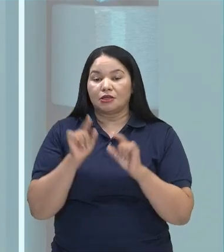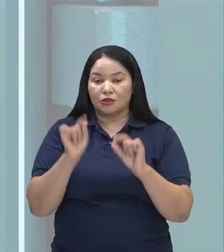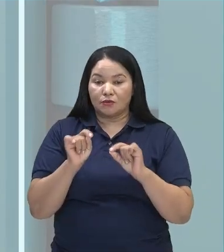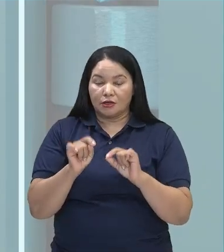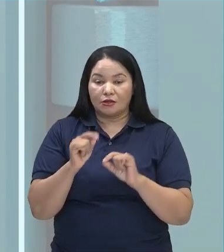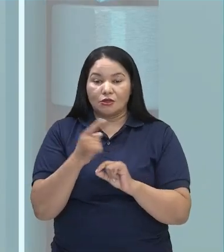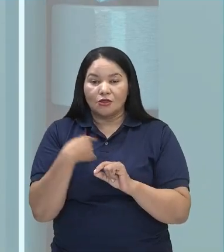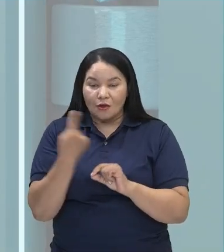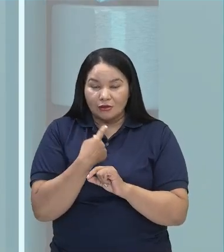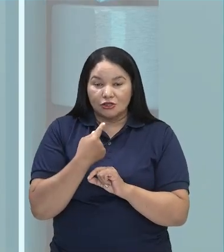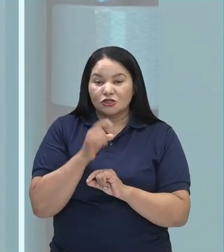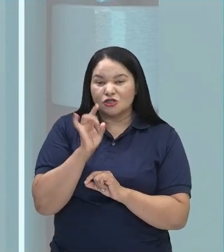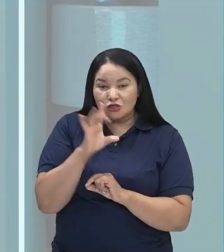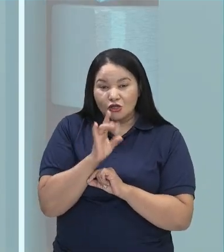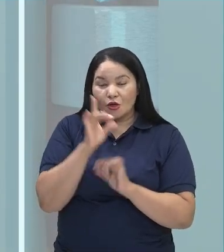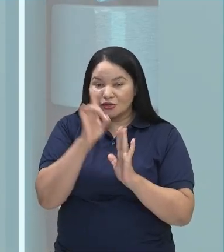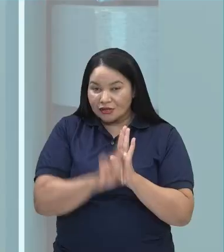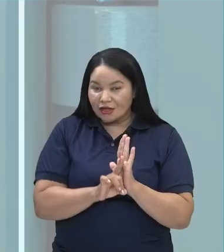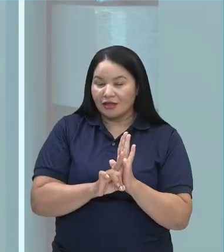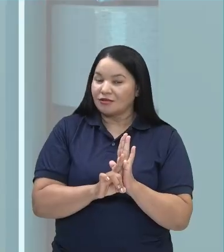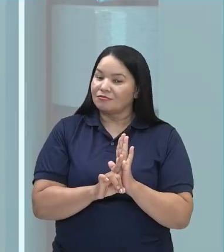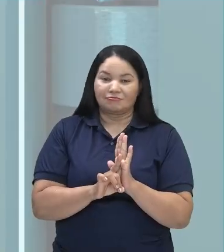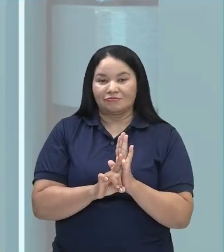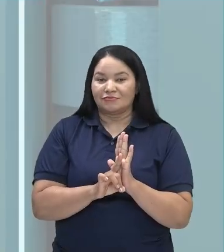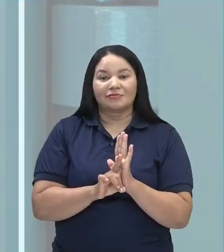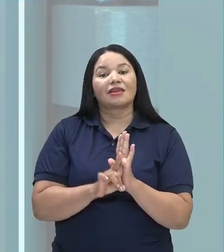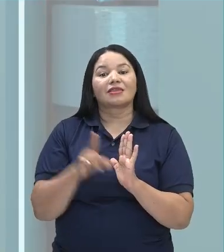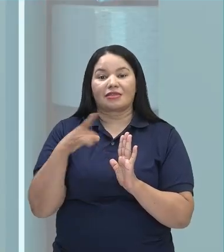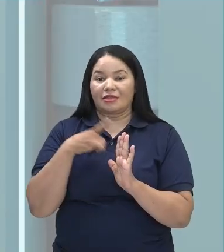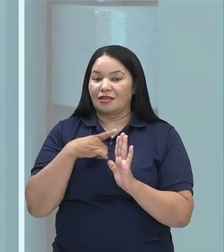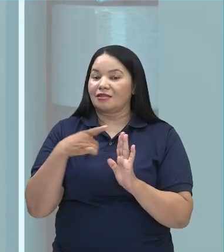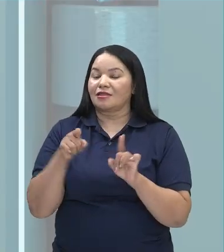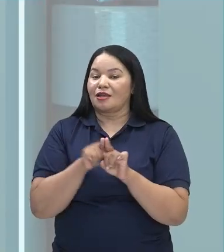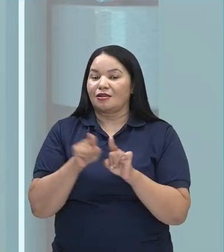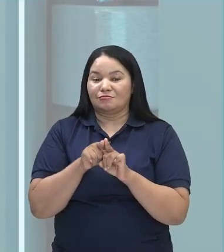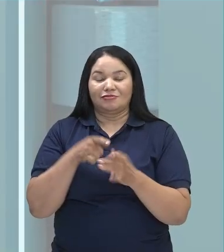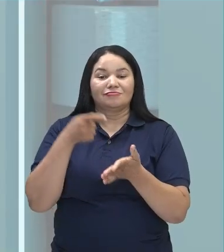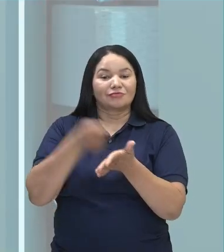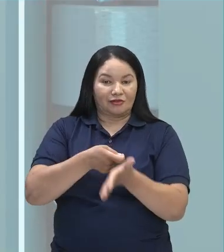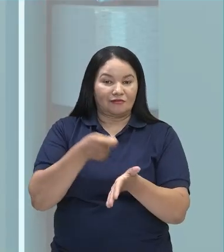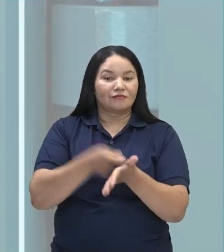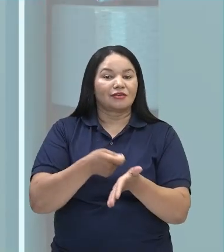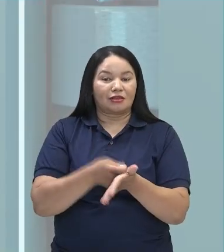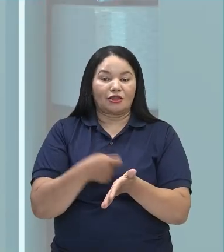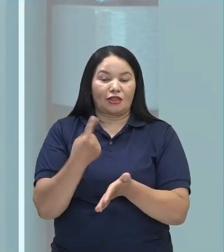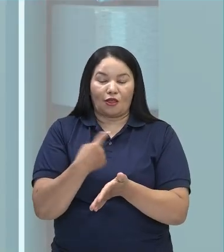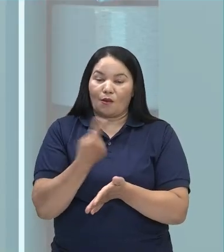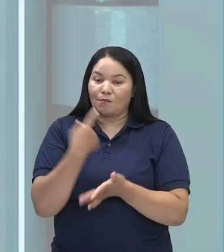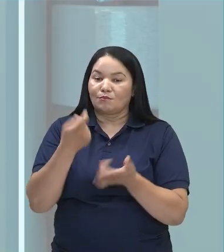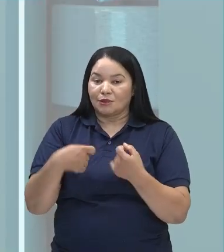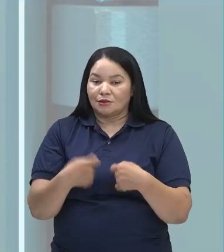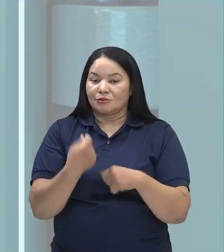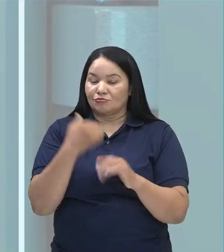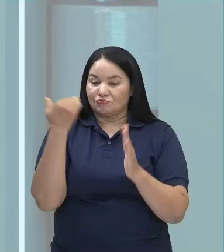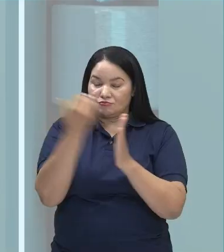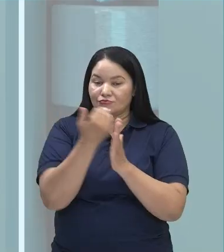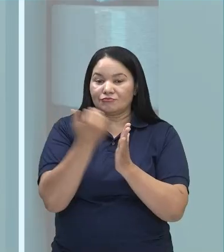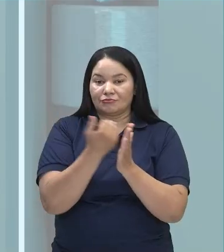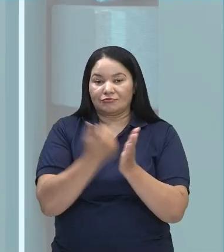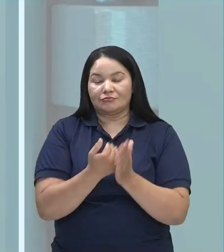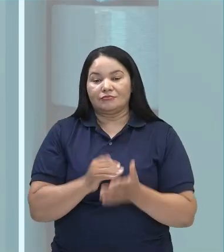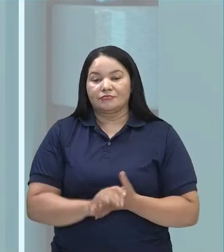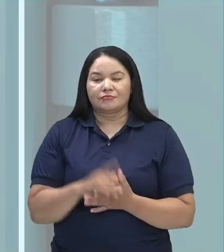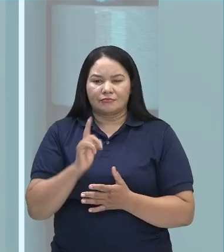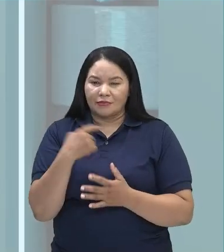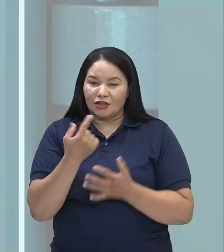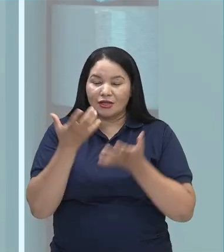não só temos direitos, né? Temos também direitos e deveres, né? Então, assim como nós